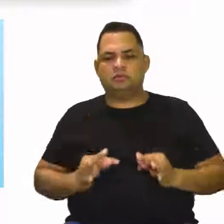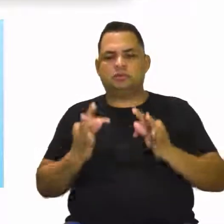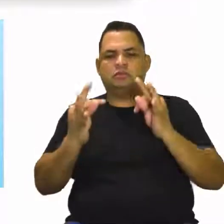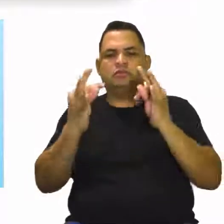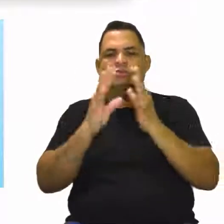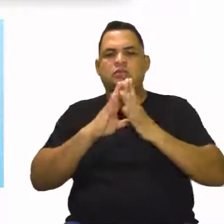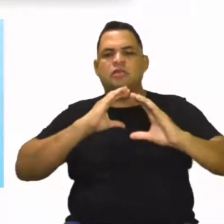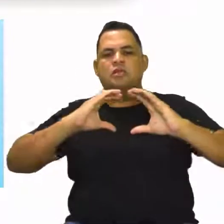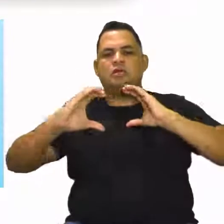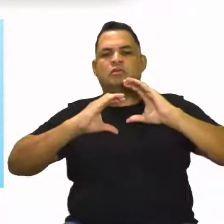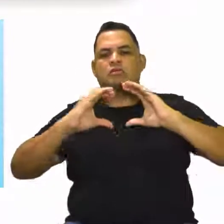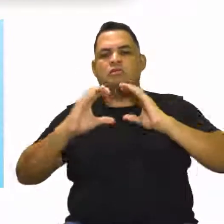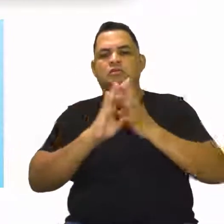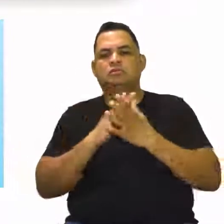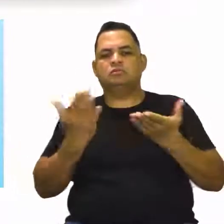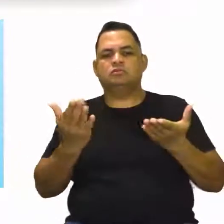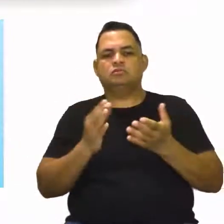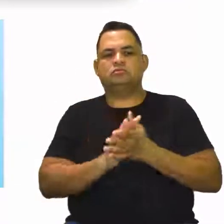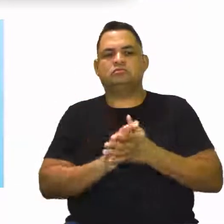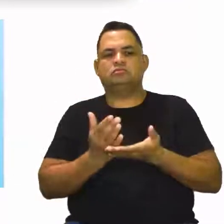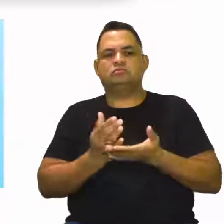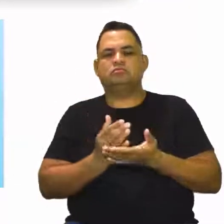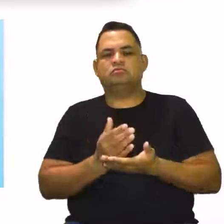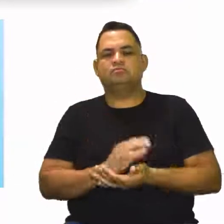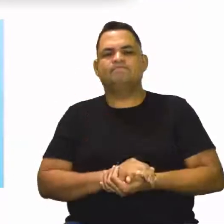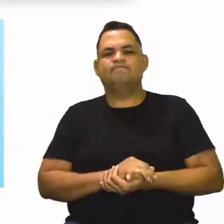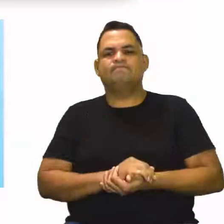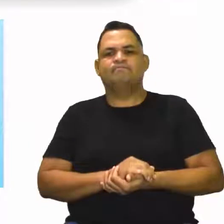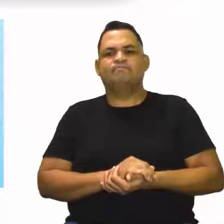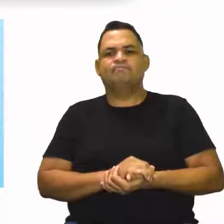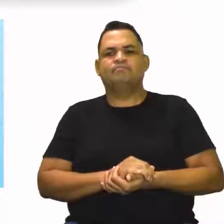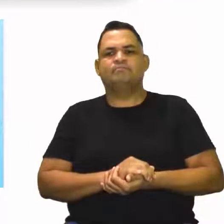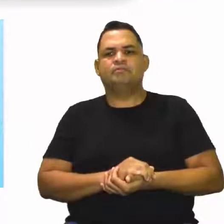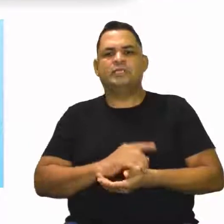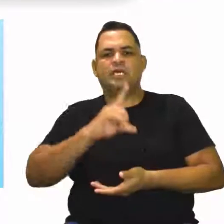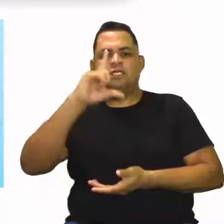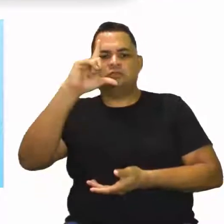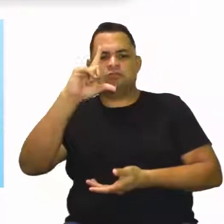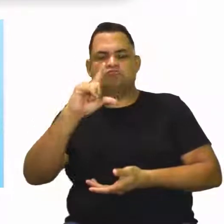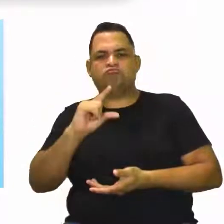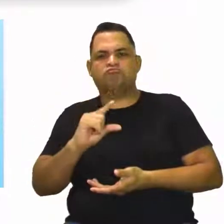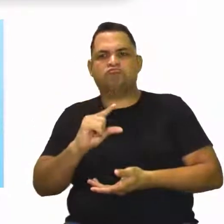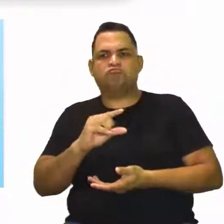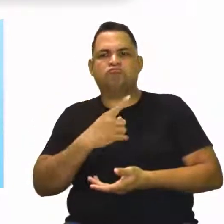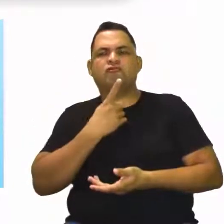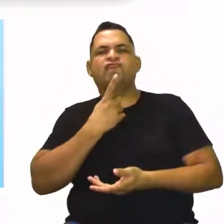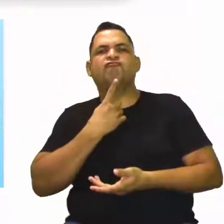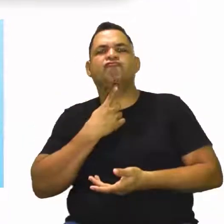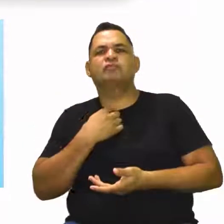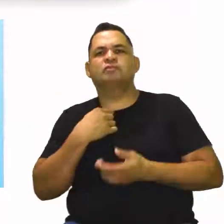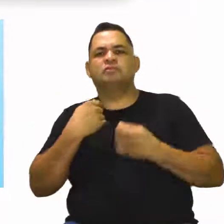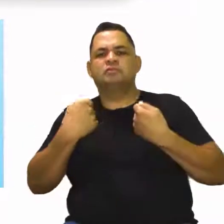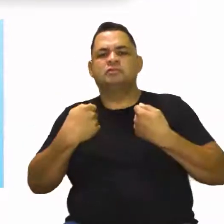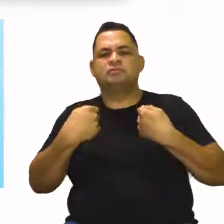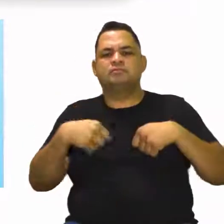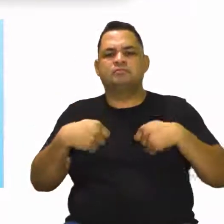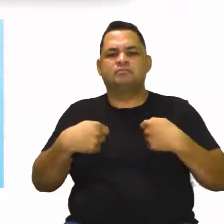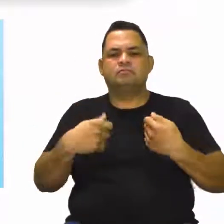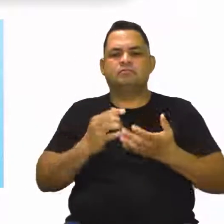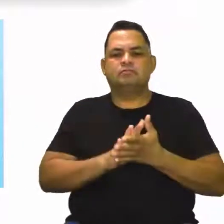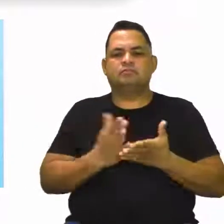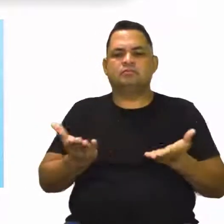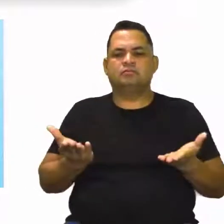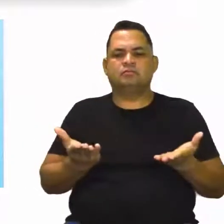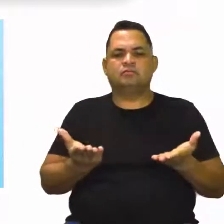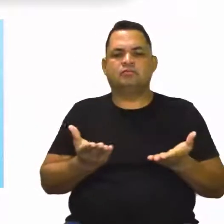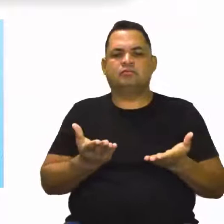a comunicação, elas fizeram aí uma redução nessa vontade, nessa necessidade, nesse